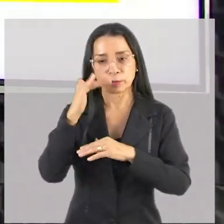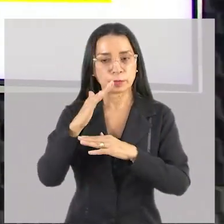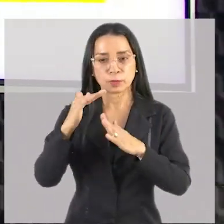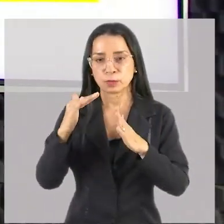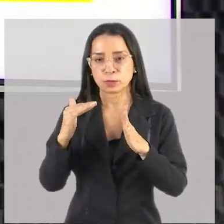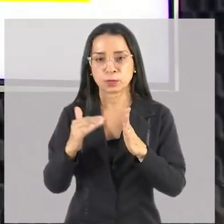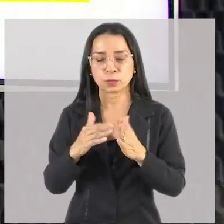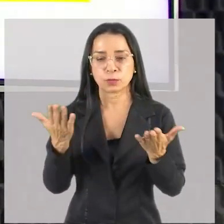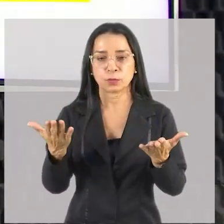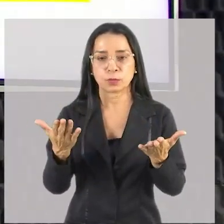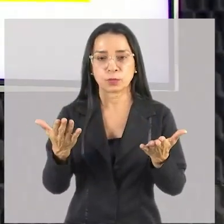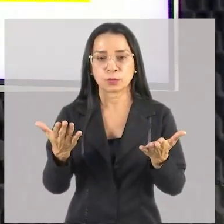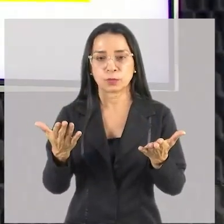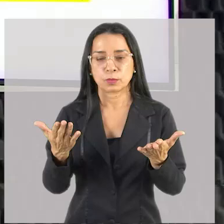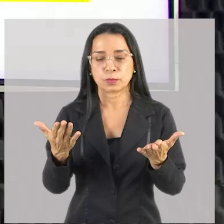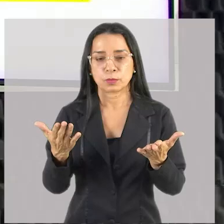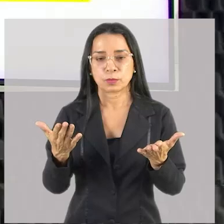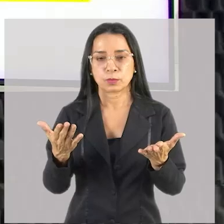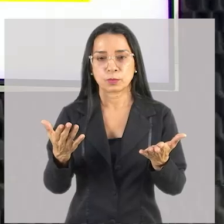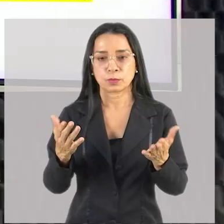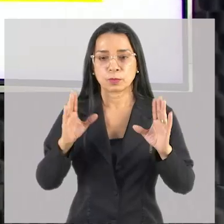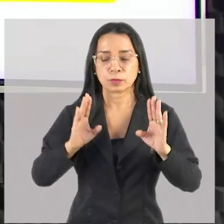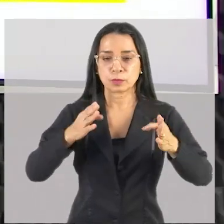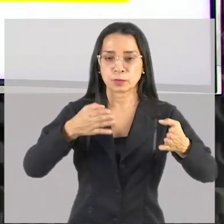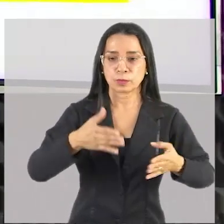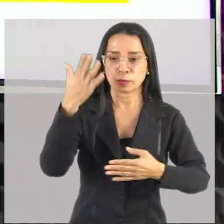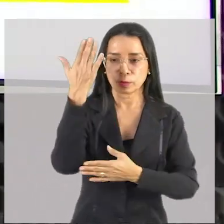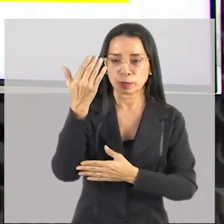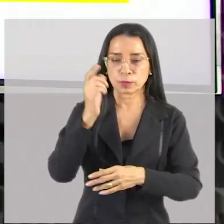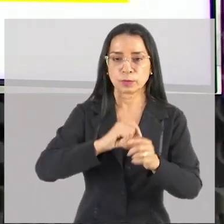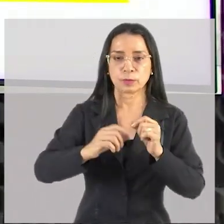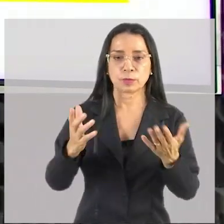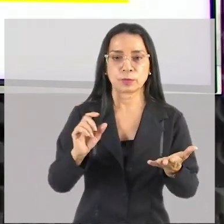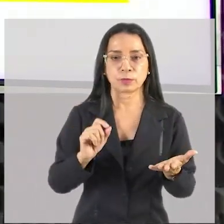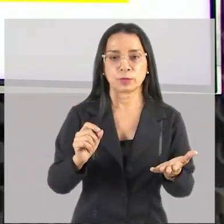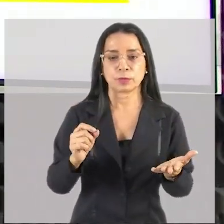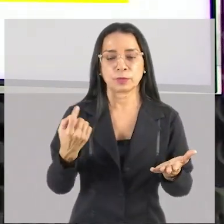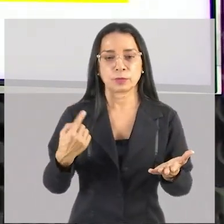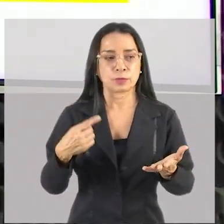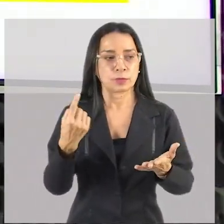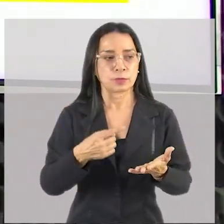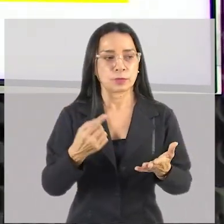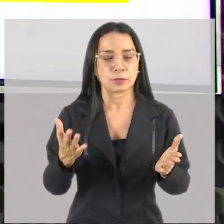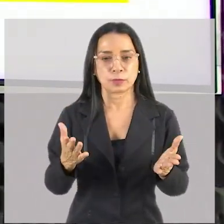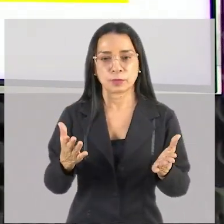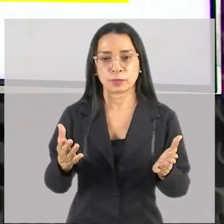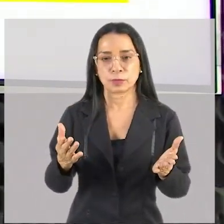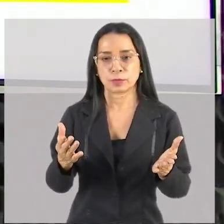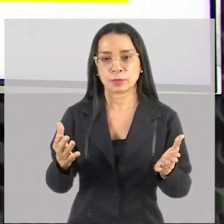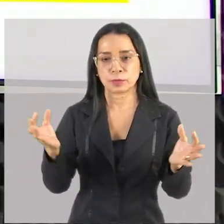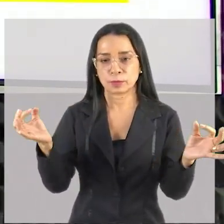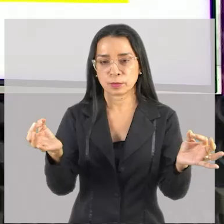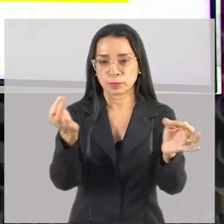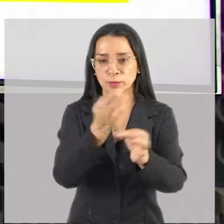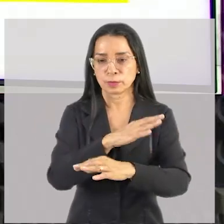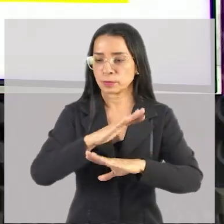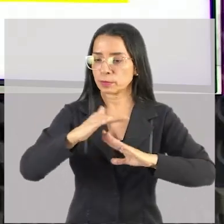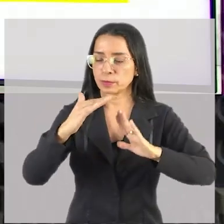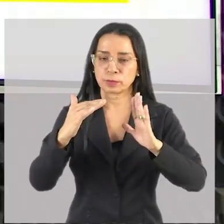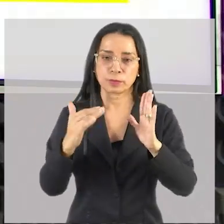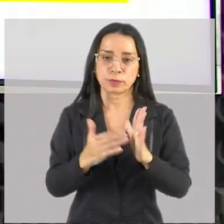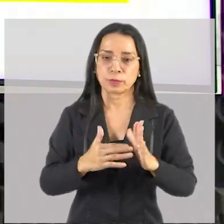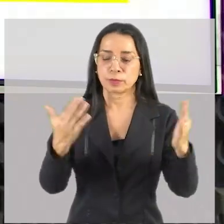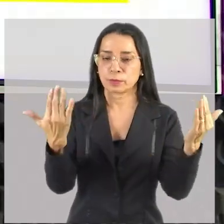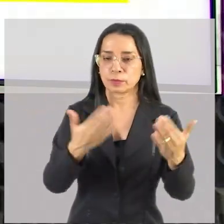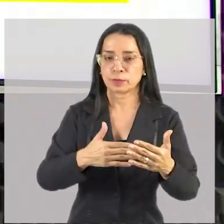tudo. Tudo mesmo. E o nosso foco, tu já sabe, né? Nós vamos fechar toda essa prova, tanto do Enem como da